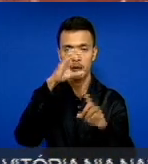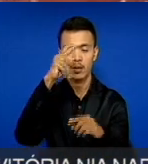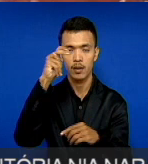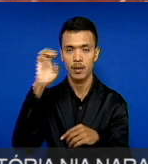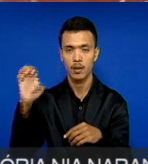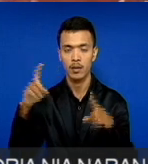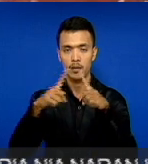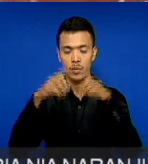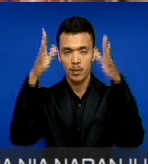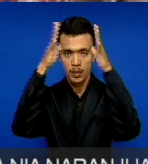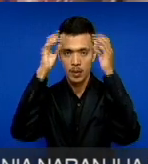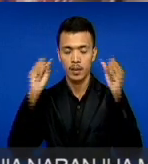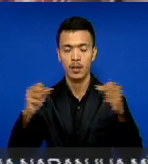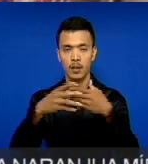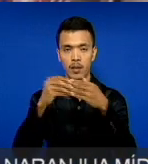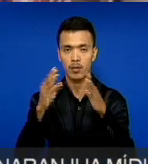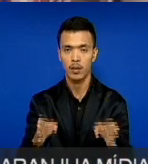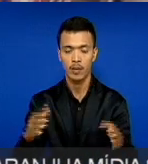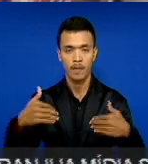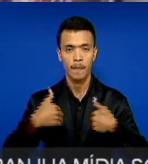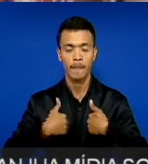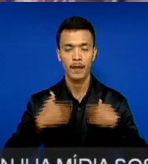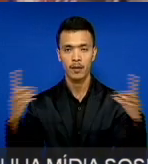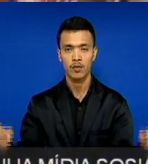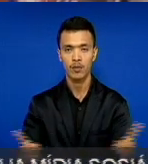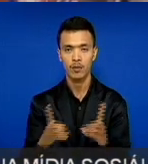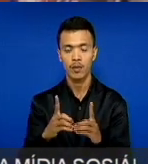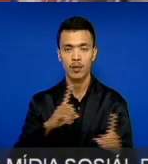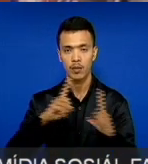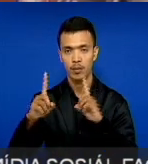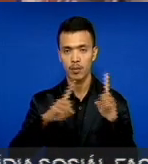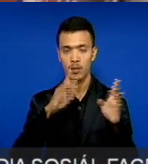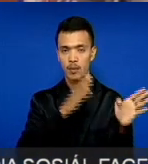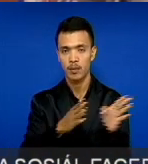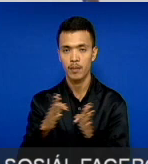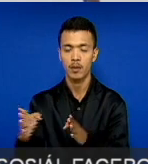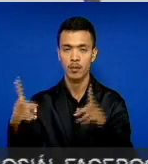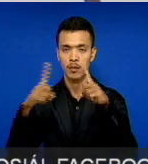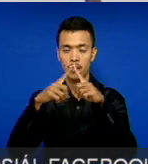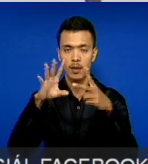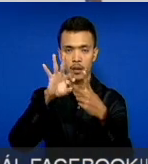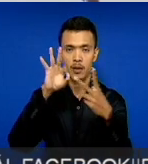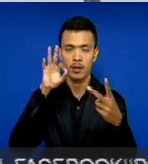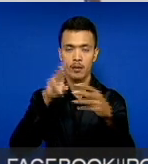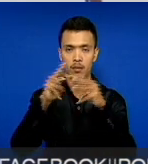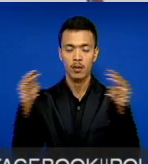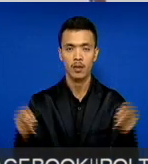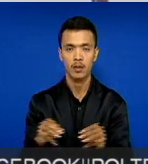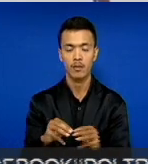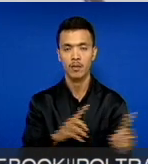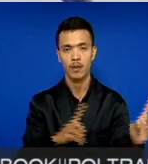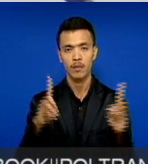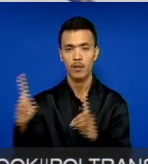presidente Autoridade. Iha Hasoro Malune, qualia mos preparação ba eleição municipal nebe se